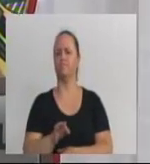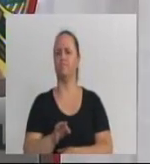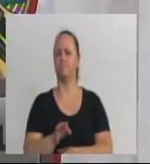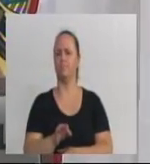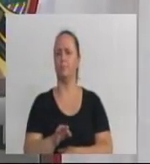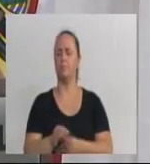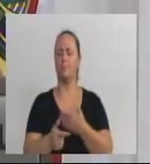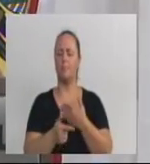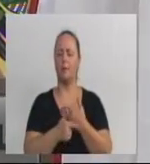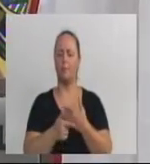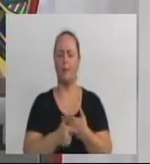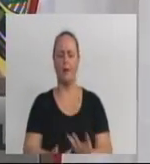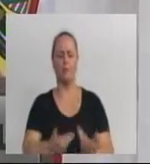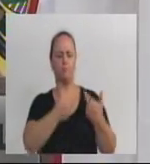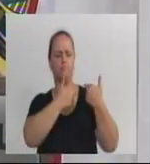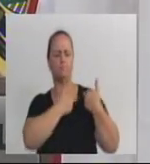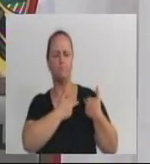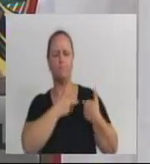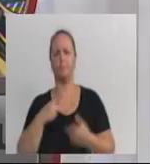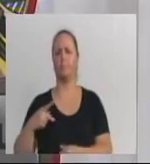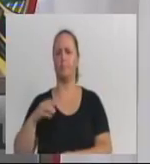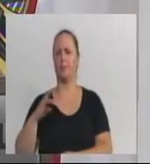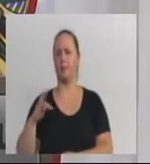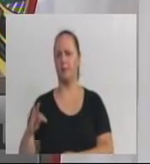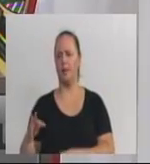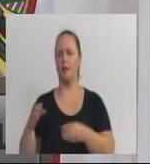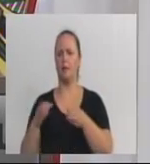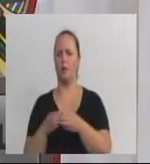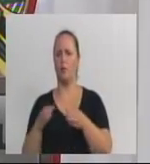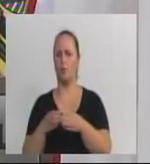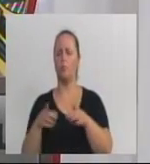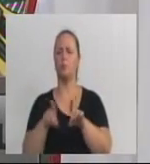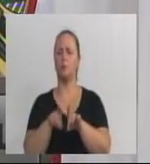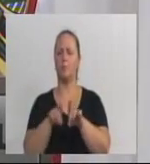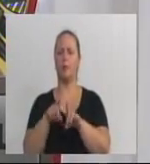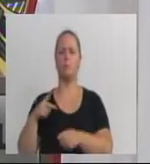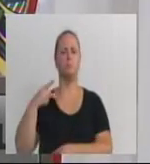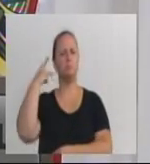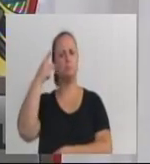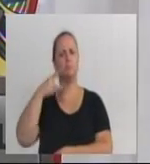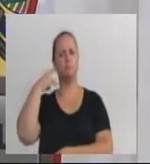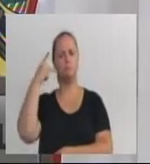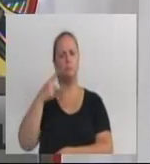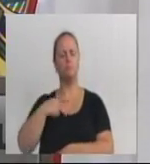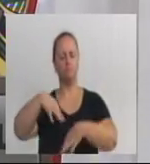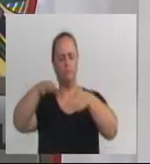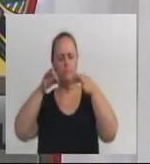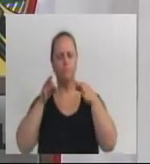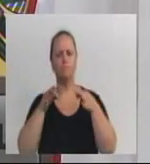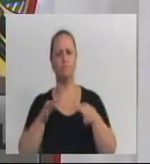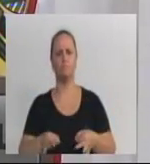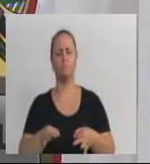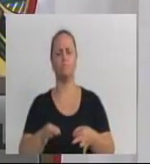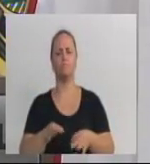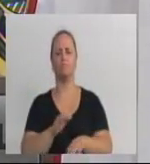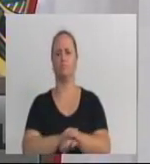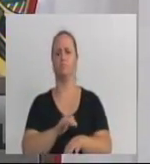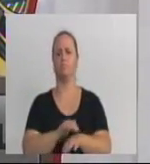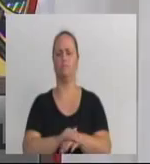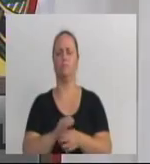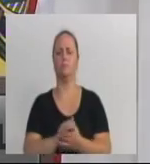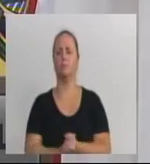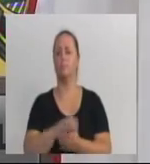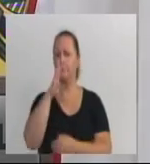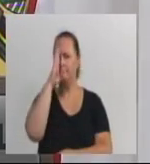da bancada do Partido dos Trabalhadores, esse é o papel dos vereadores aqui que têm seriedade na sua função e com uma das suas principais funções